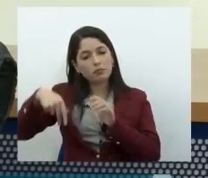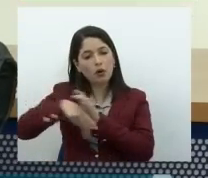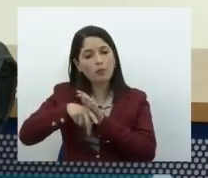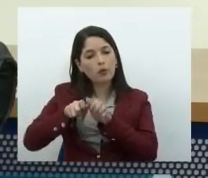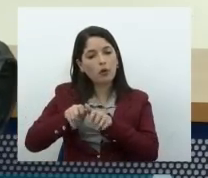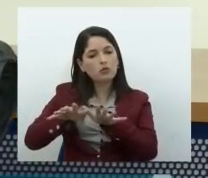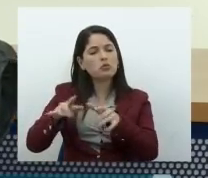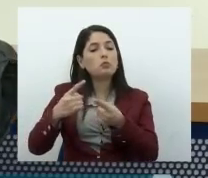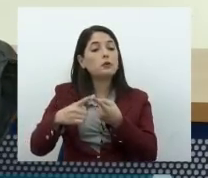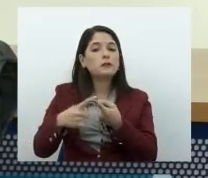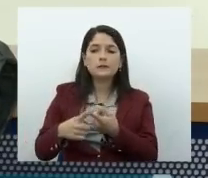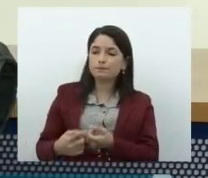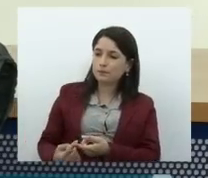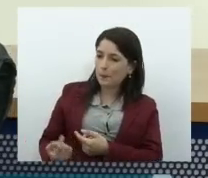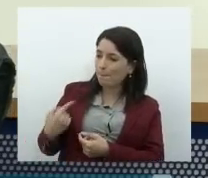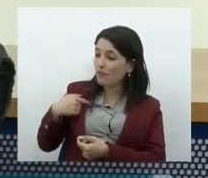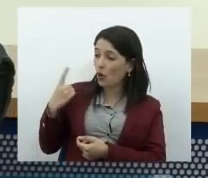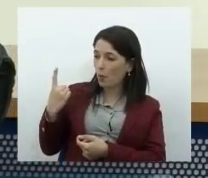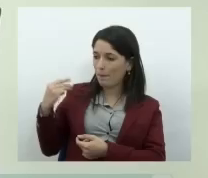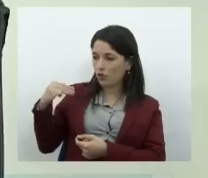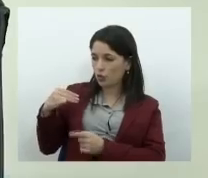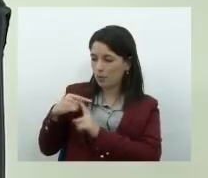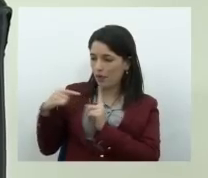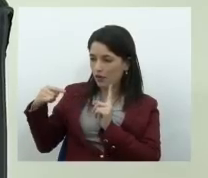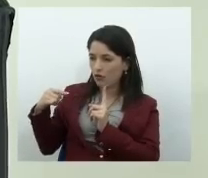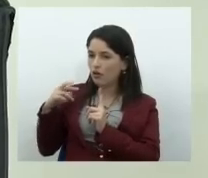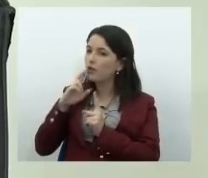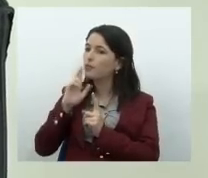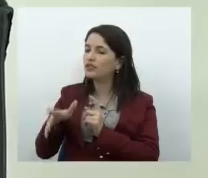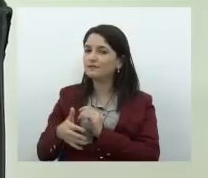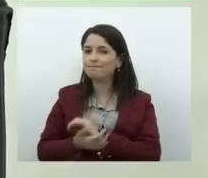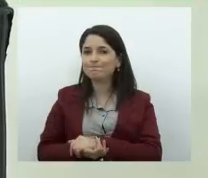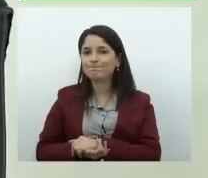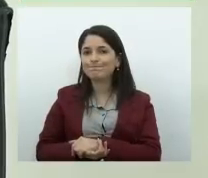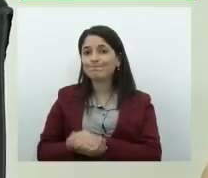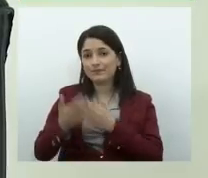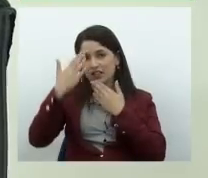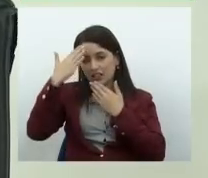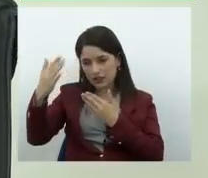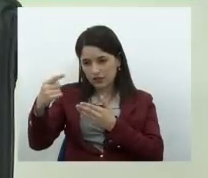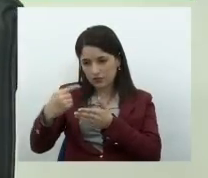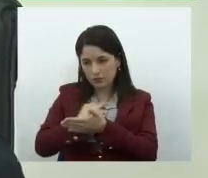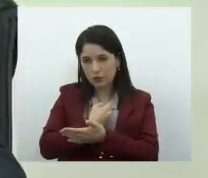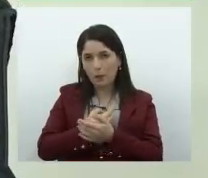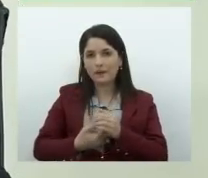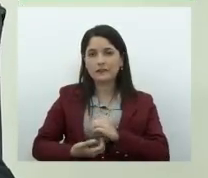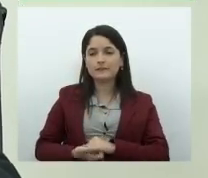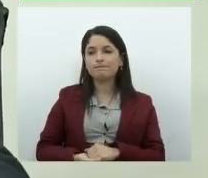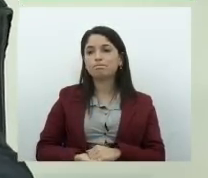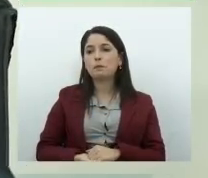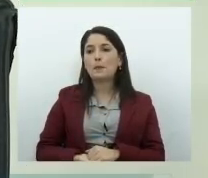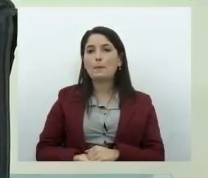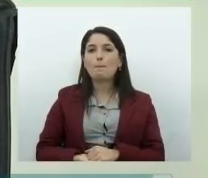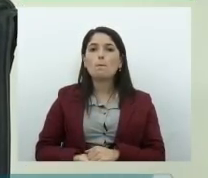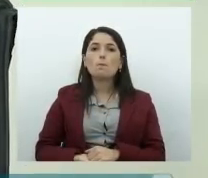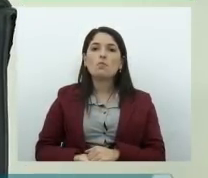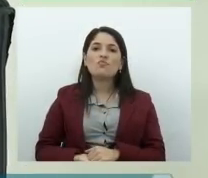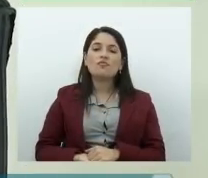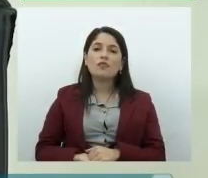Guti, 1 minuto e meio para a sua resposta, por favor. Agradeço a pergunta, candidato Neftalis. Os últimos